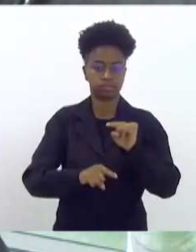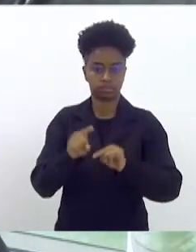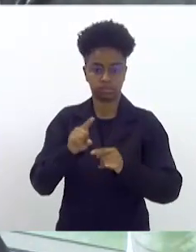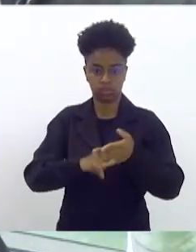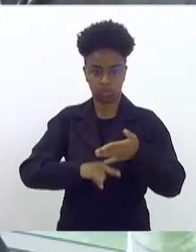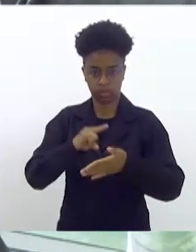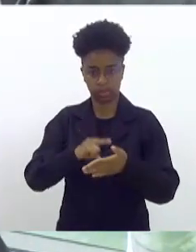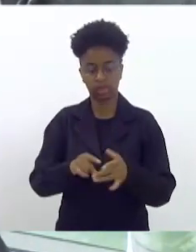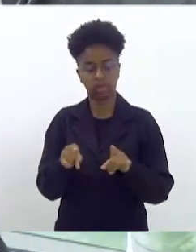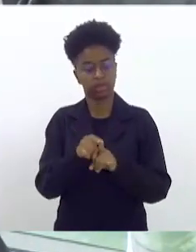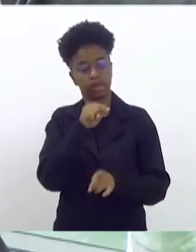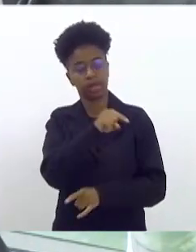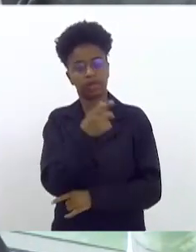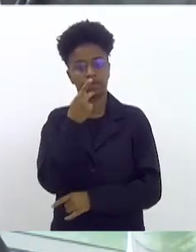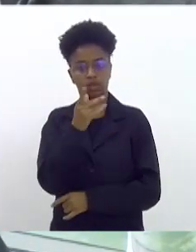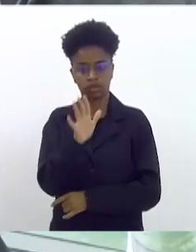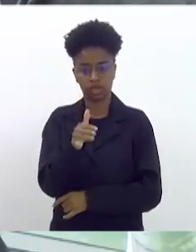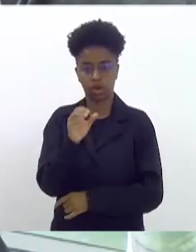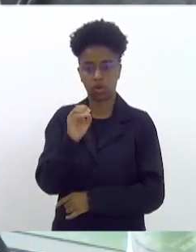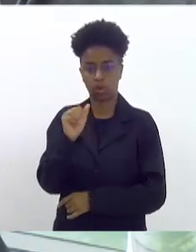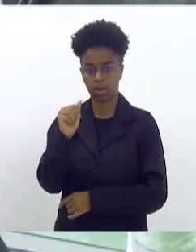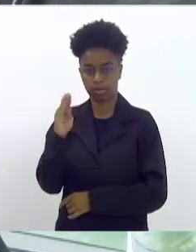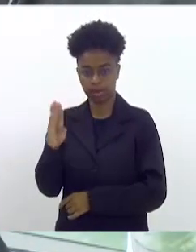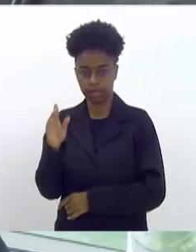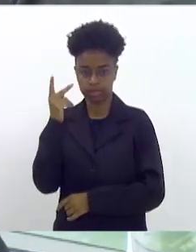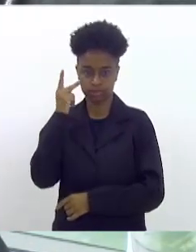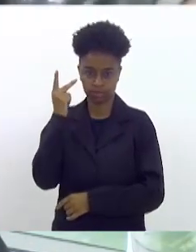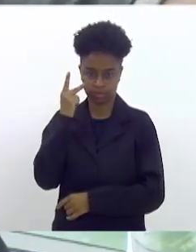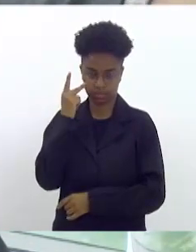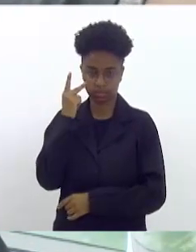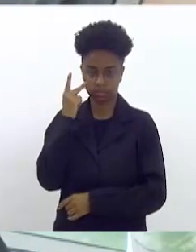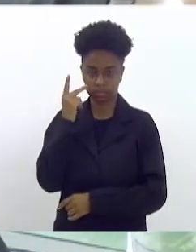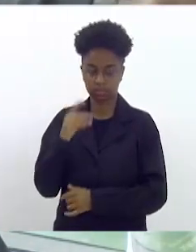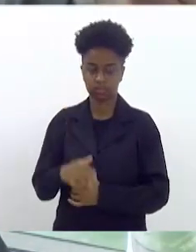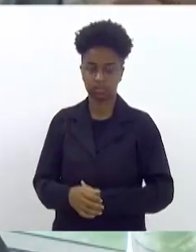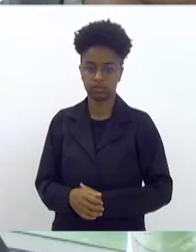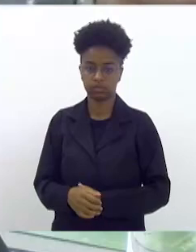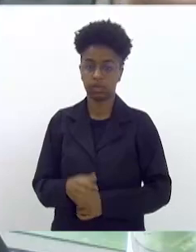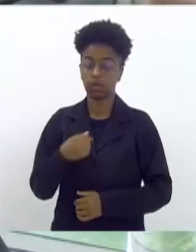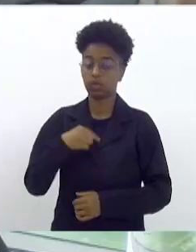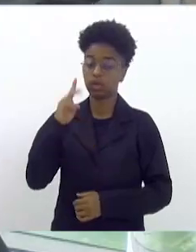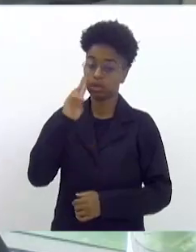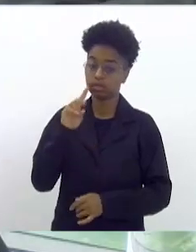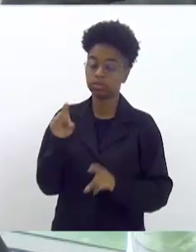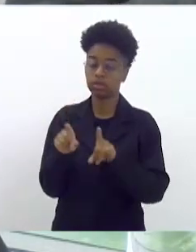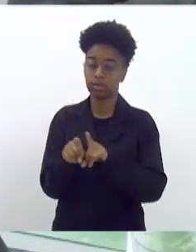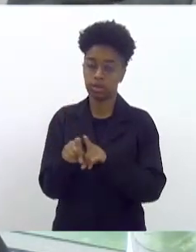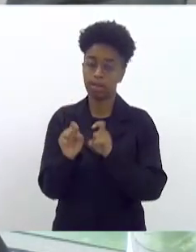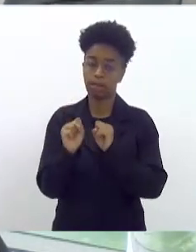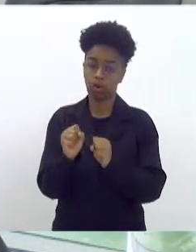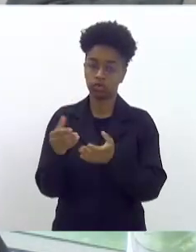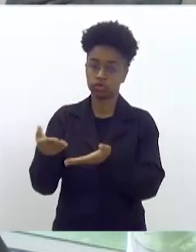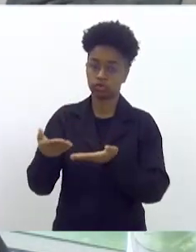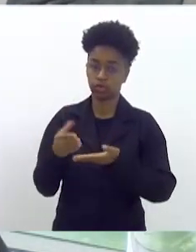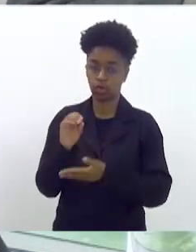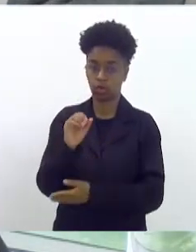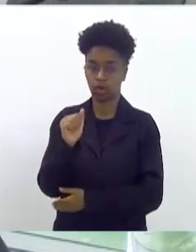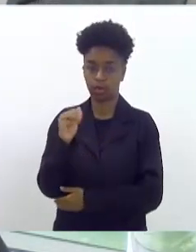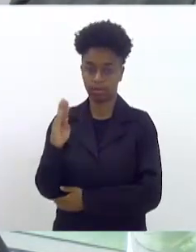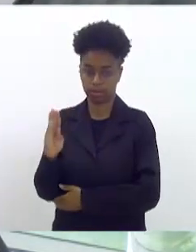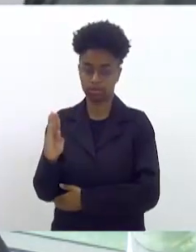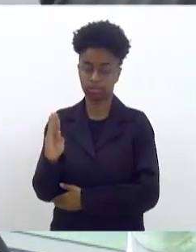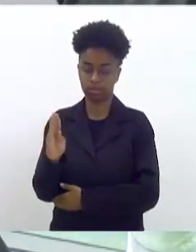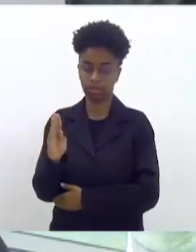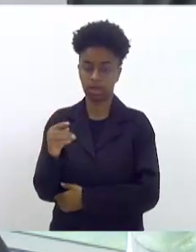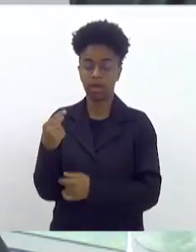como ela colocou aqui da Ordem dos Advogados de São Paulo, eu me lembrei que a gente também poderia chamar a OAB, que ele tem